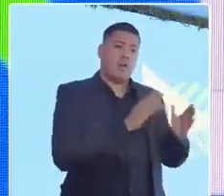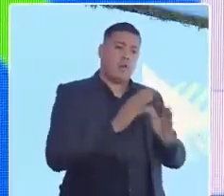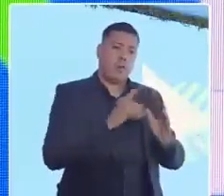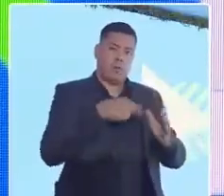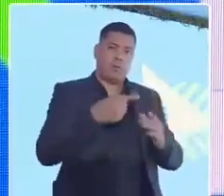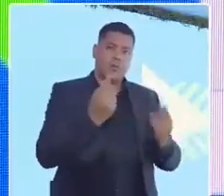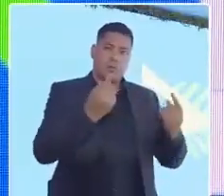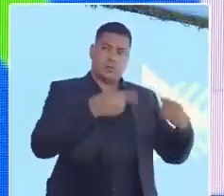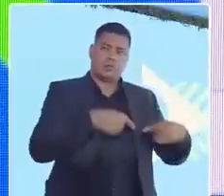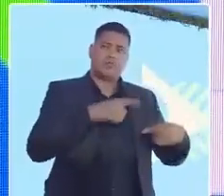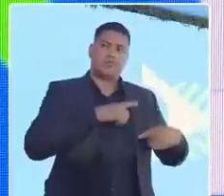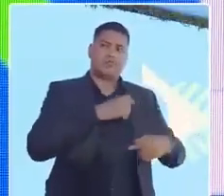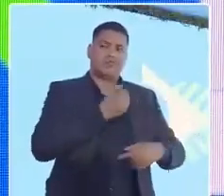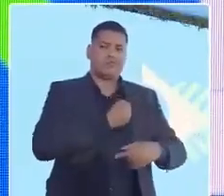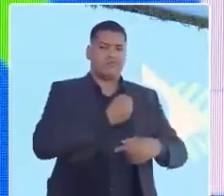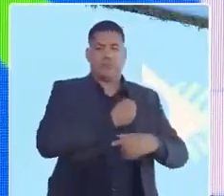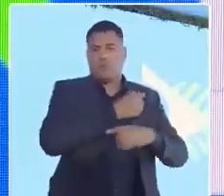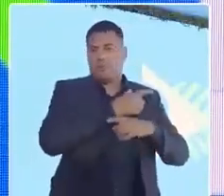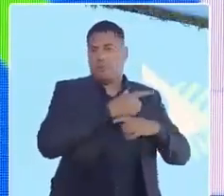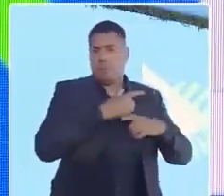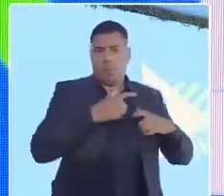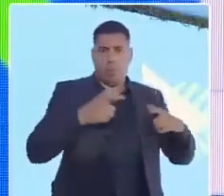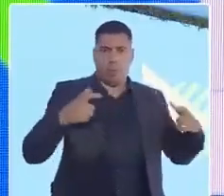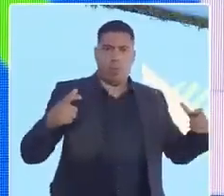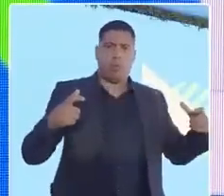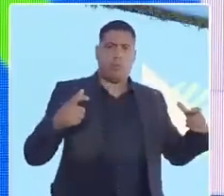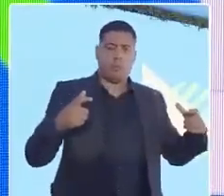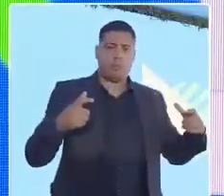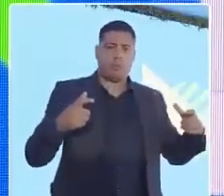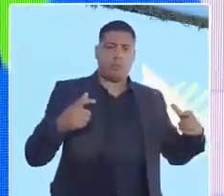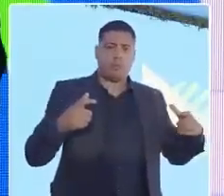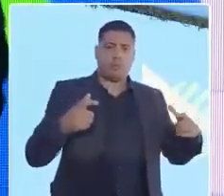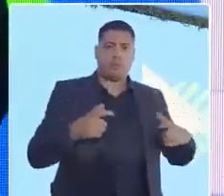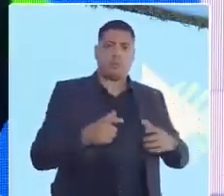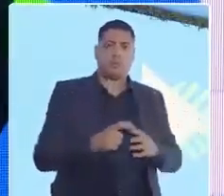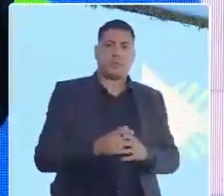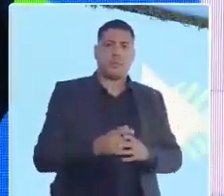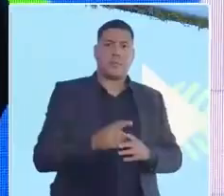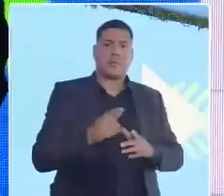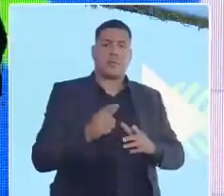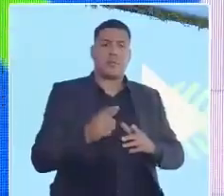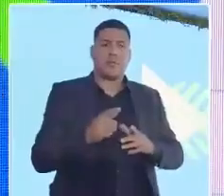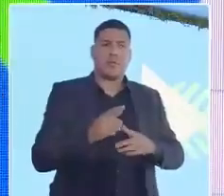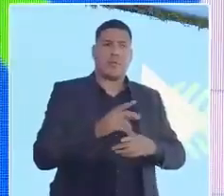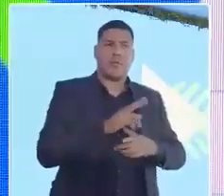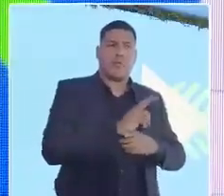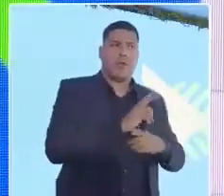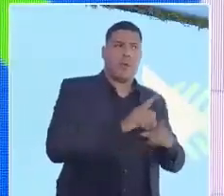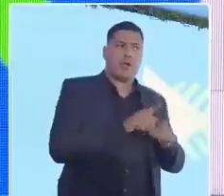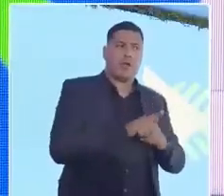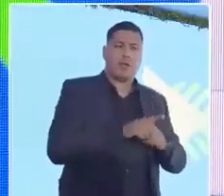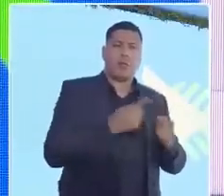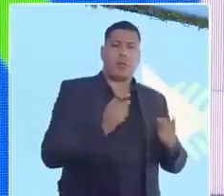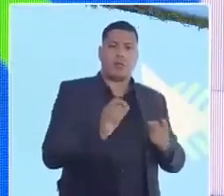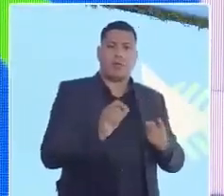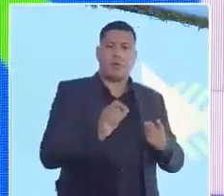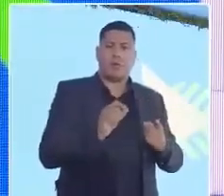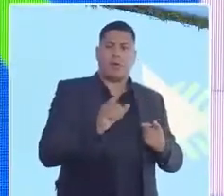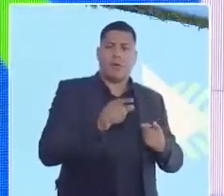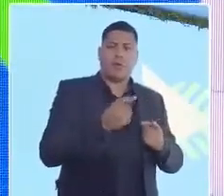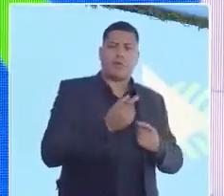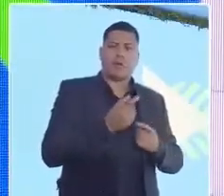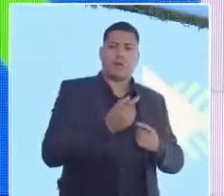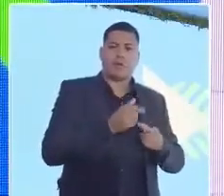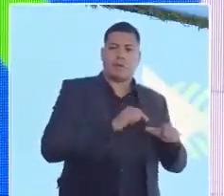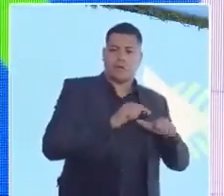crescente demanda por Melhoras sociis e serviços públicos justamente essa demanda da população Só